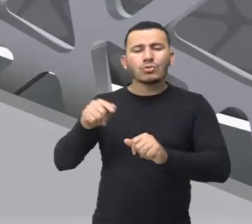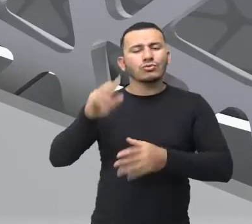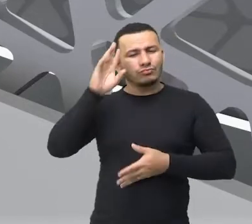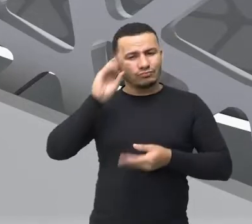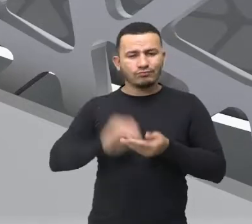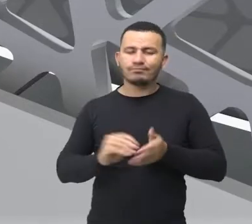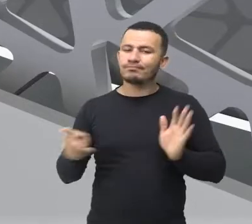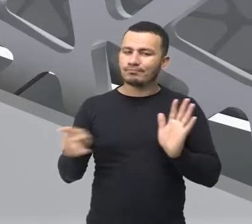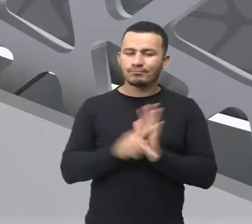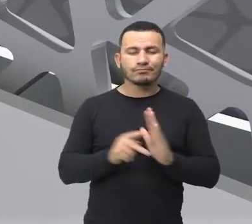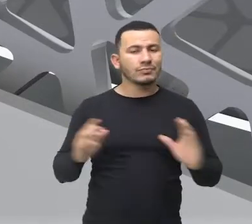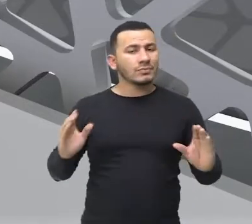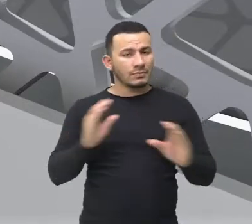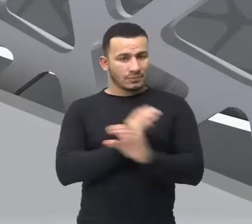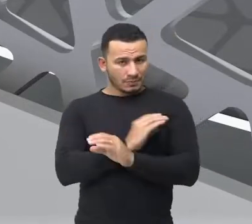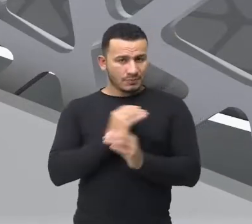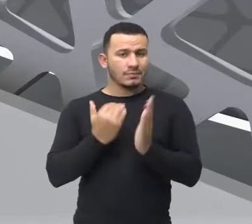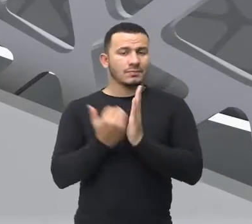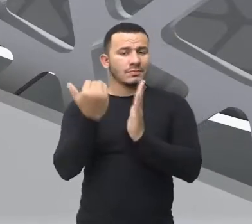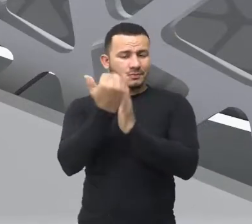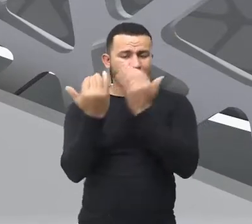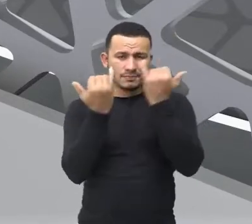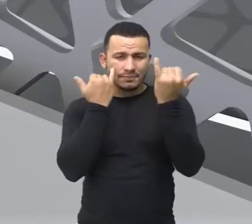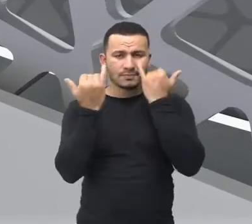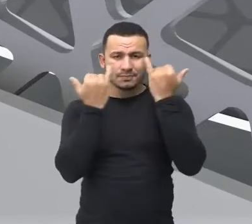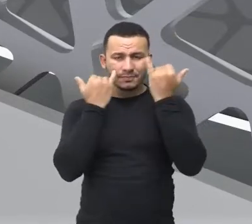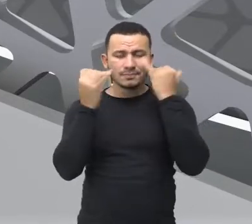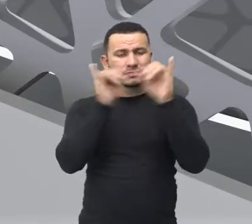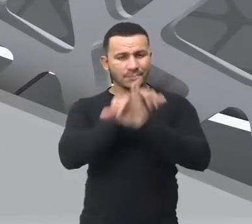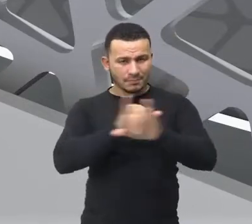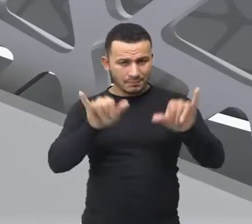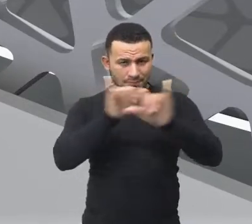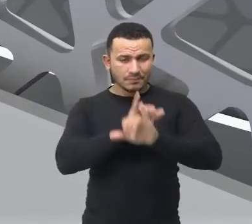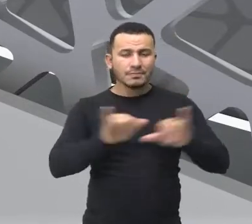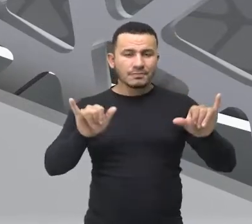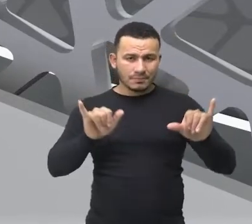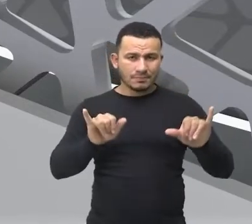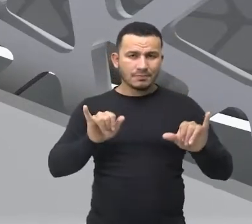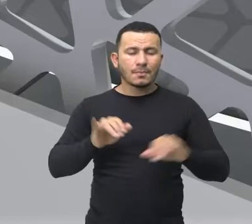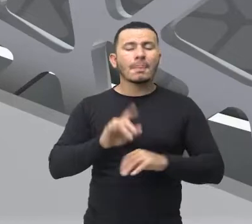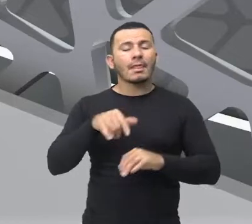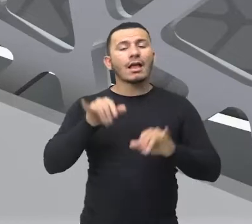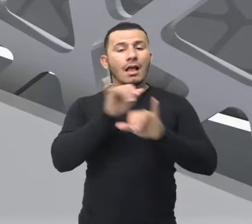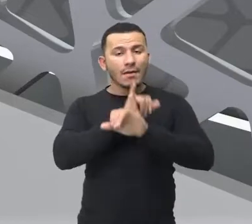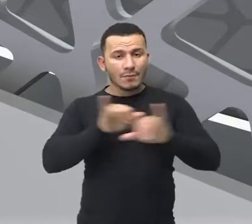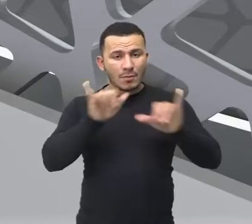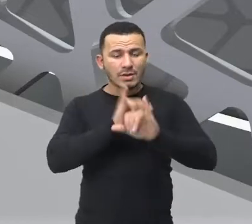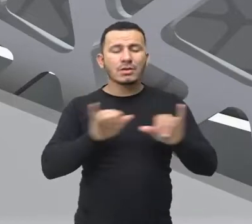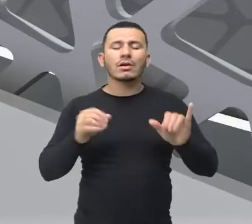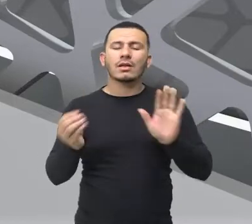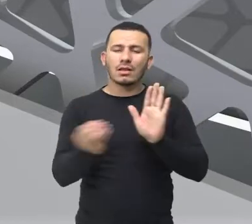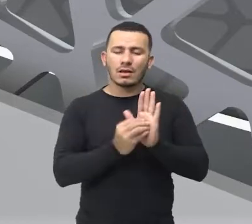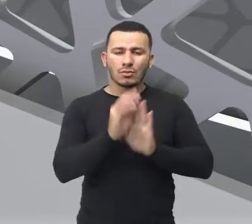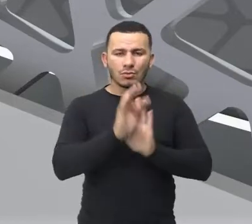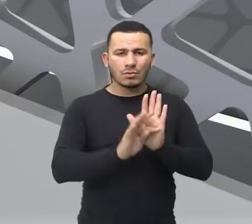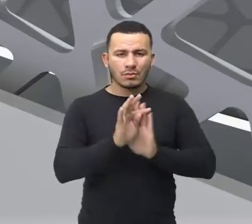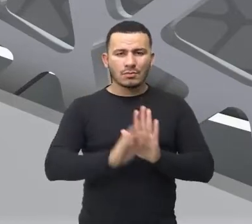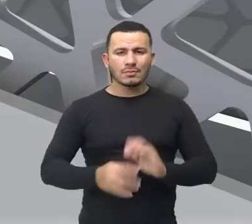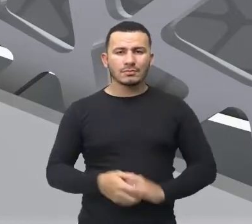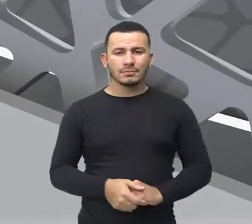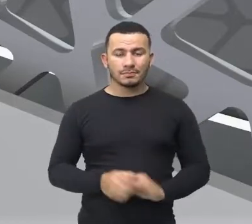um teor, ela tem um grau de informatividade muito grande, ou seja, de informação que o seu texto traz sobre o